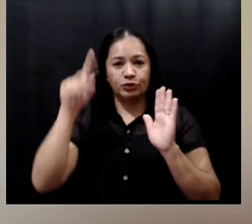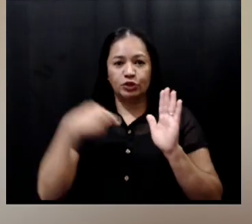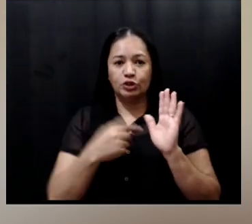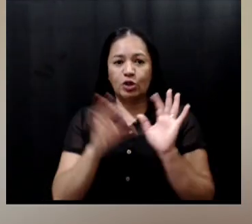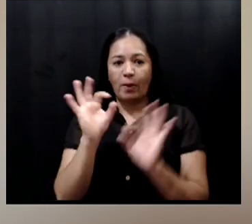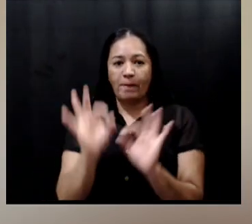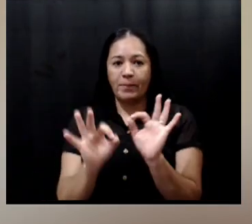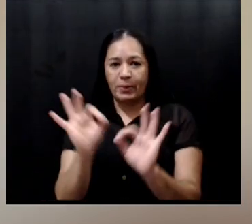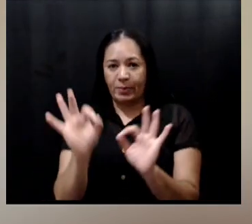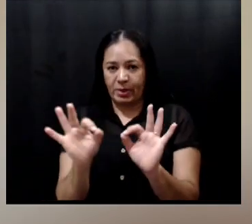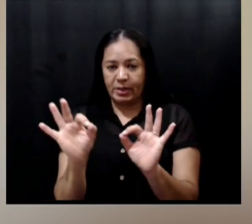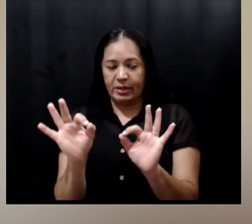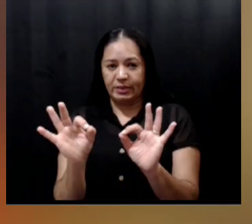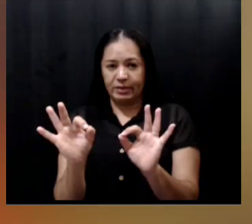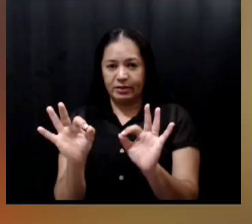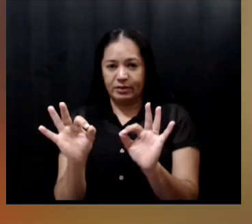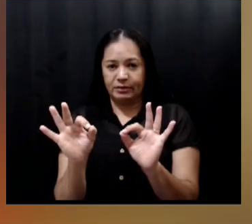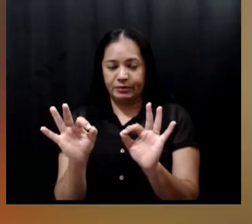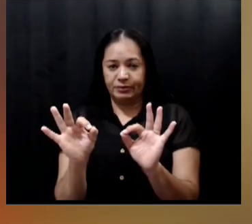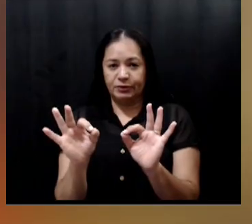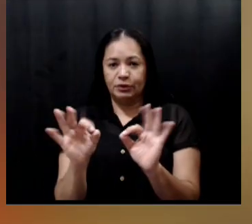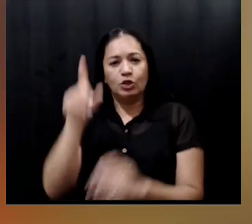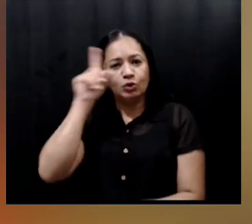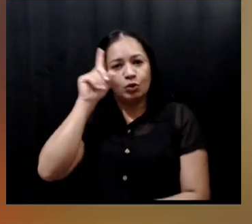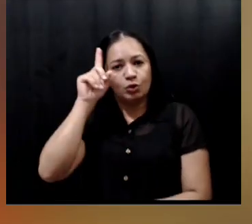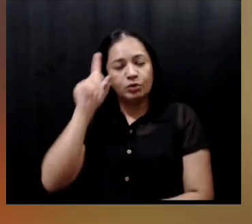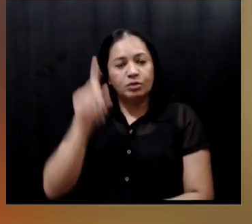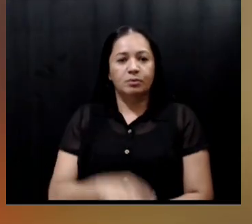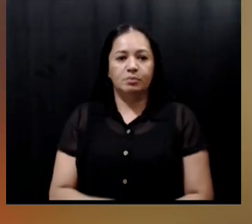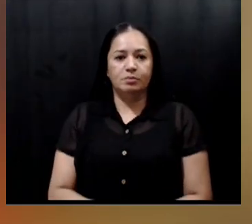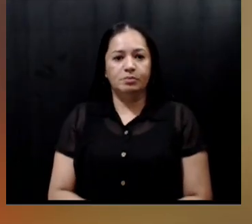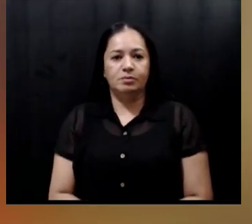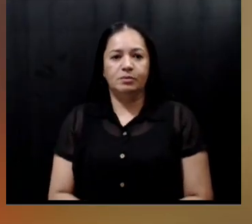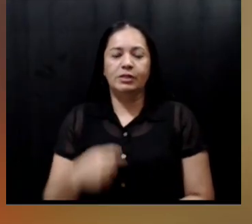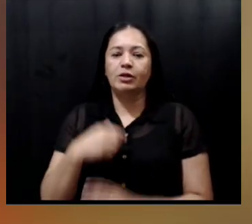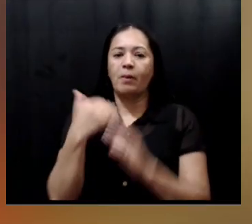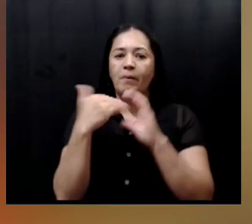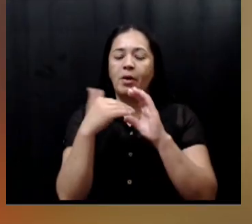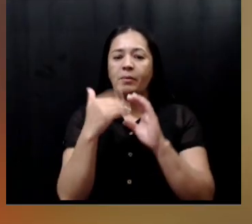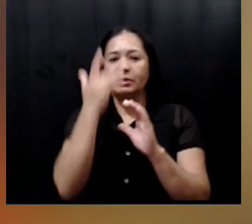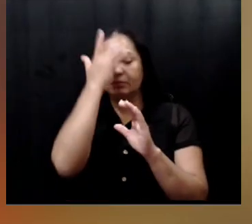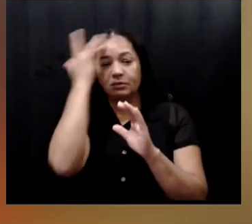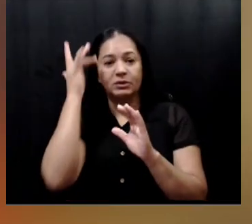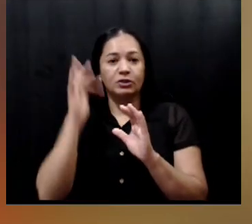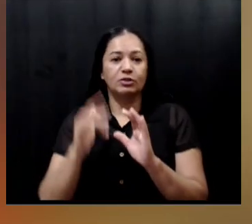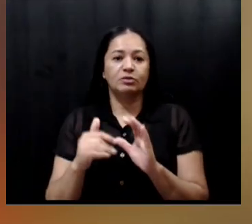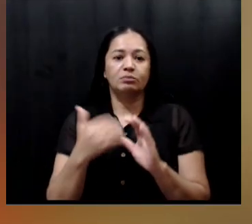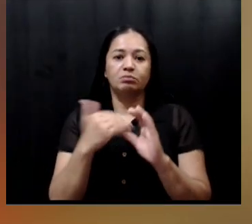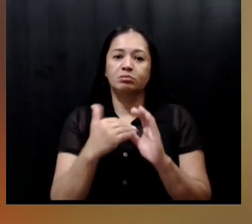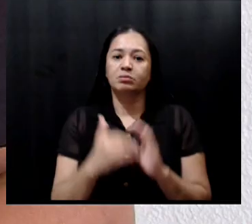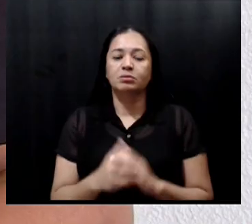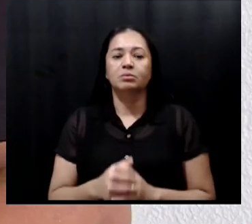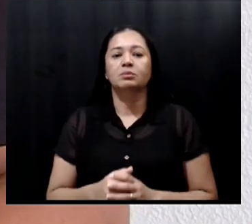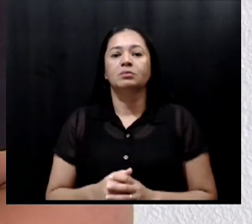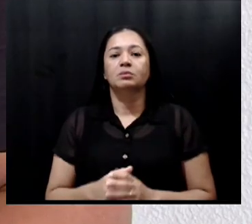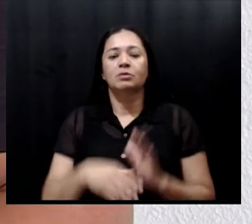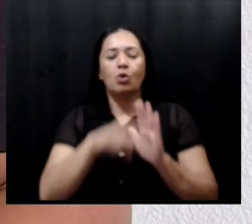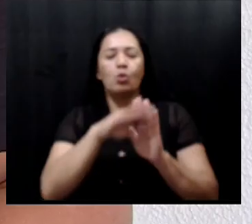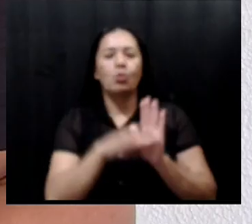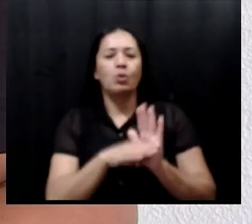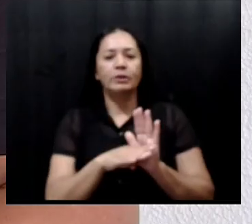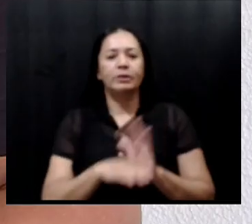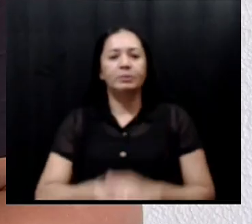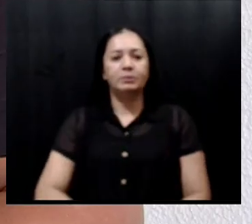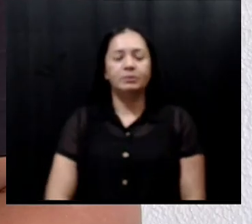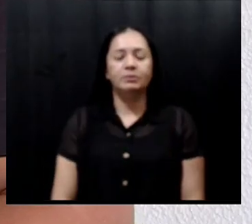o cardápio todos os dias. E aí eu mando para as pessoas o cardápio e aí vai. E,